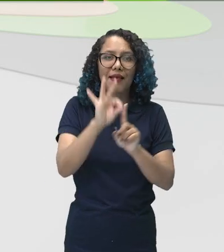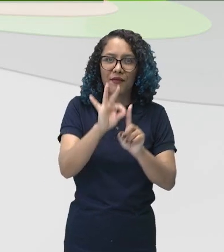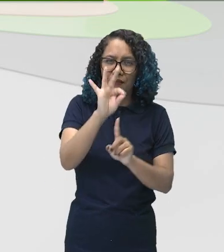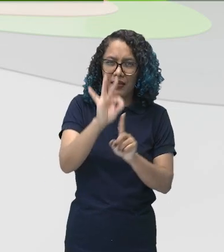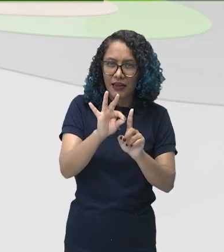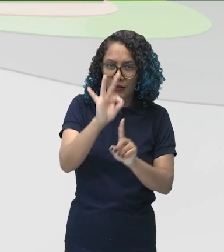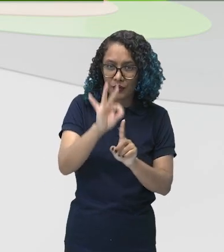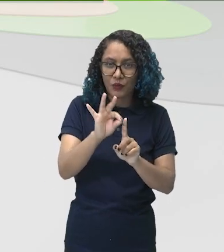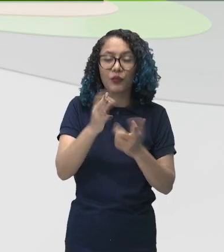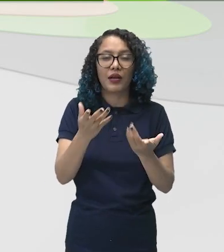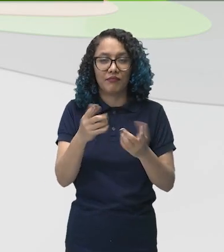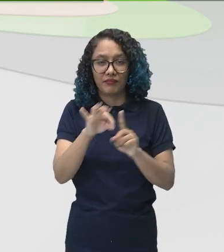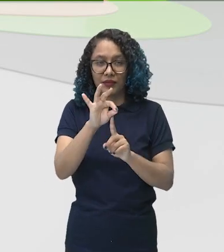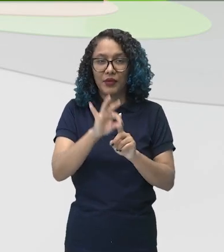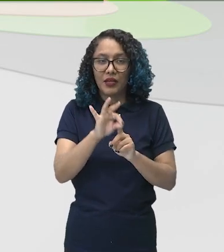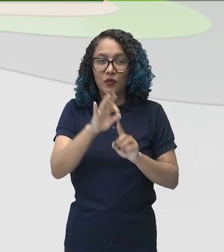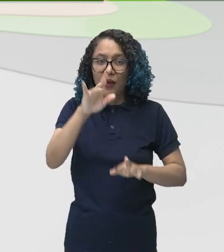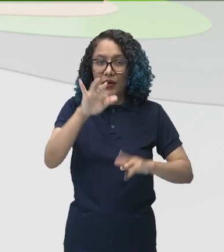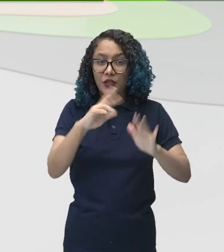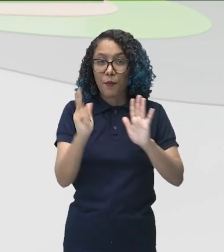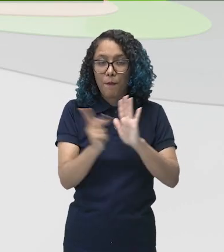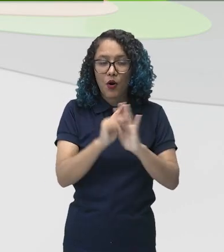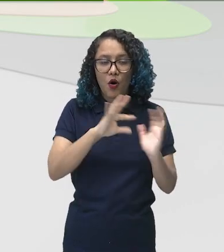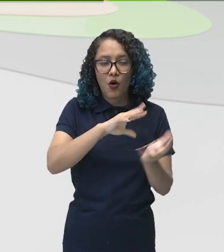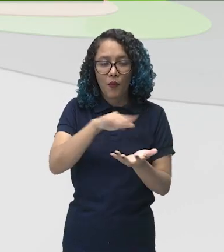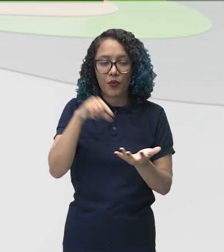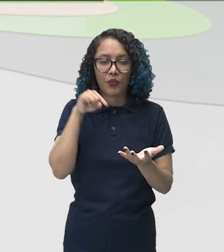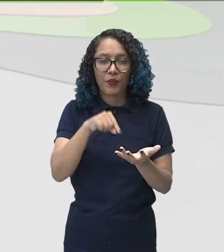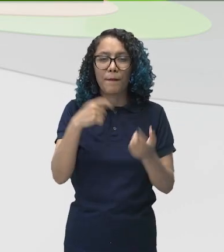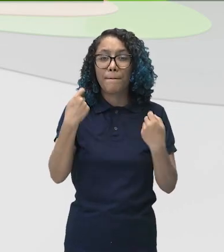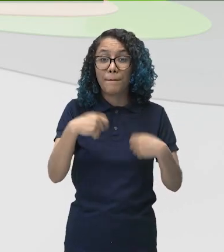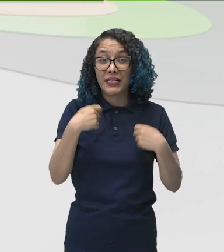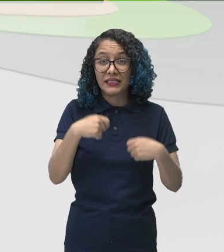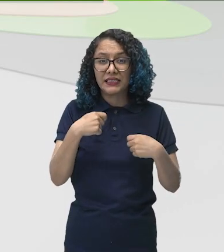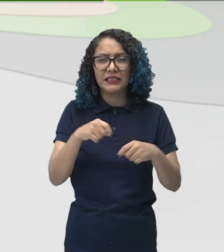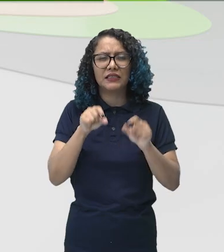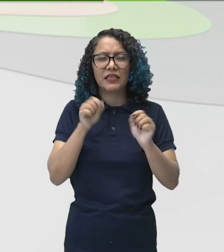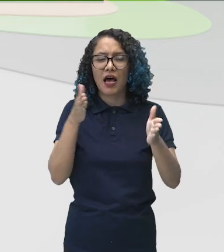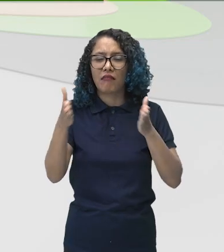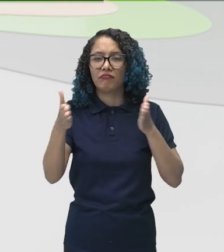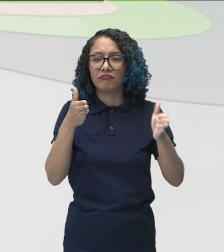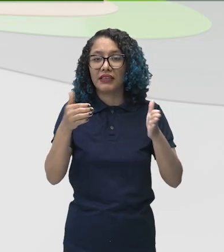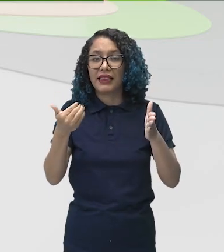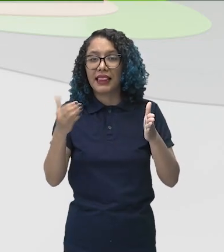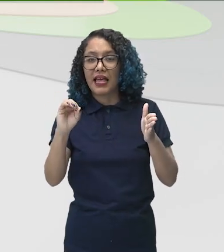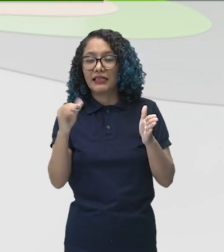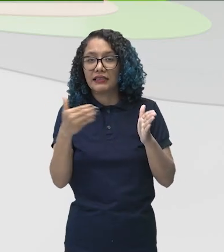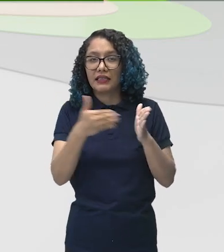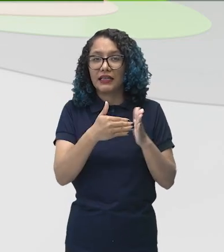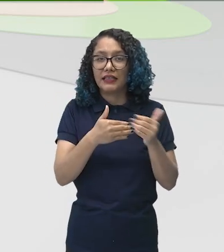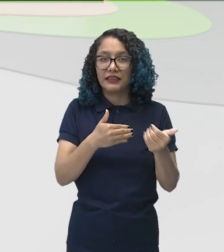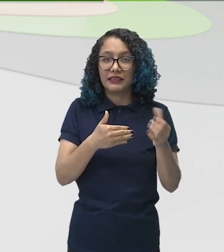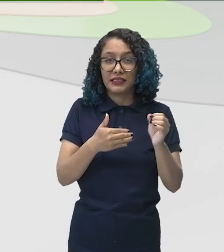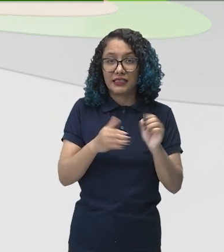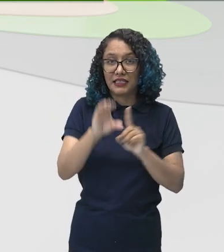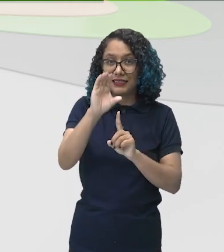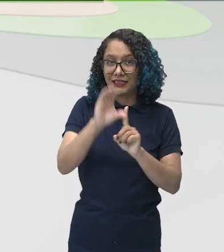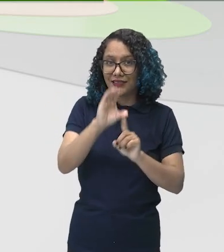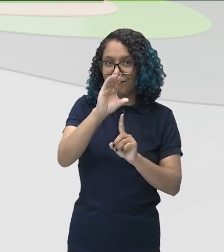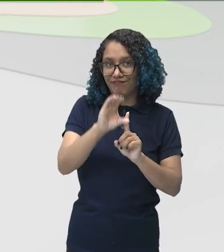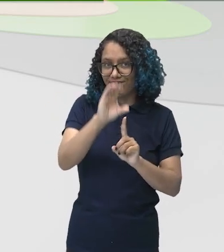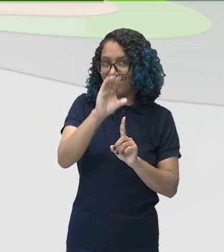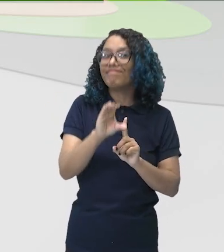da superfície, ela precisa se manter em um limiar muito estreito, que é entre 10 e 16